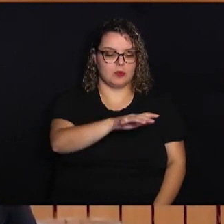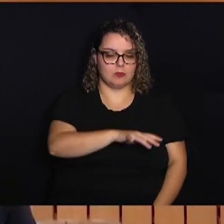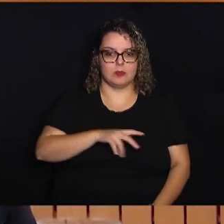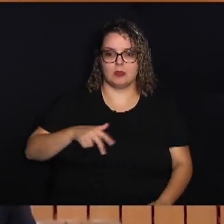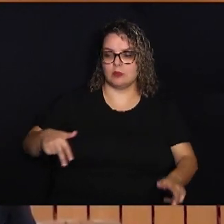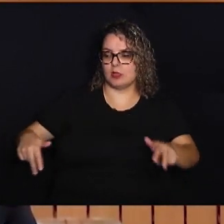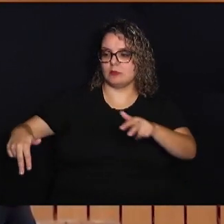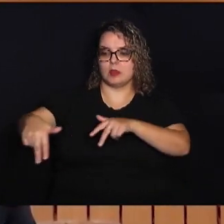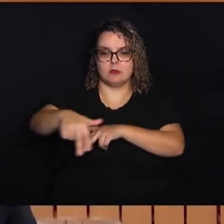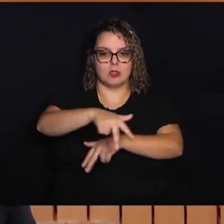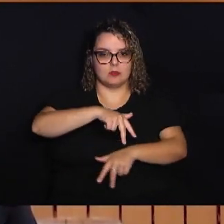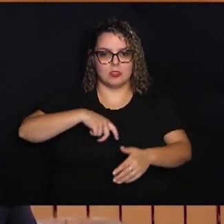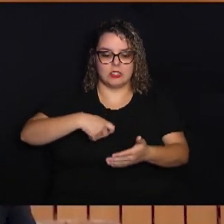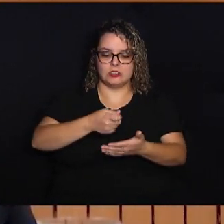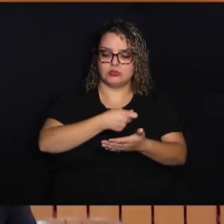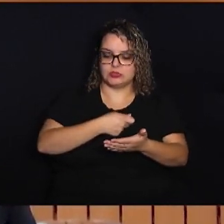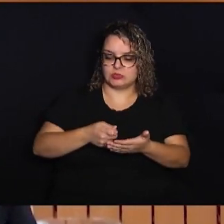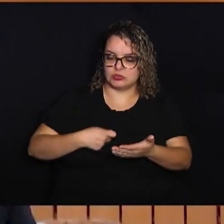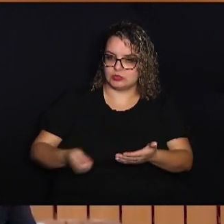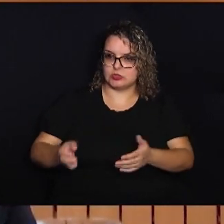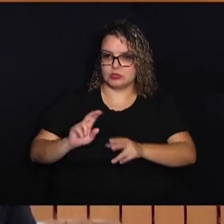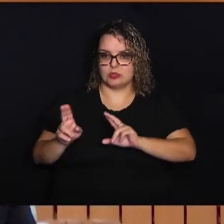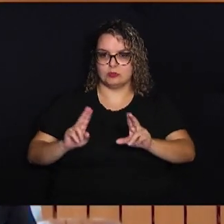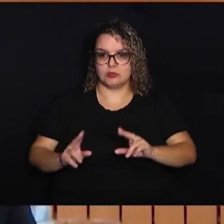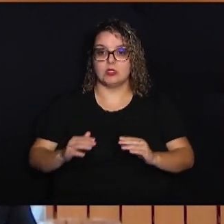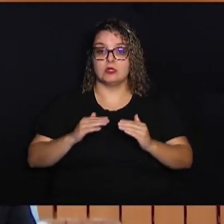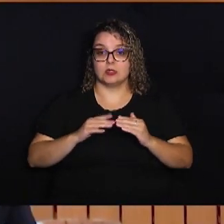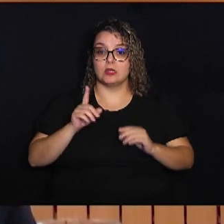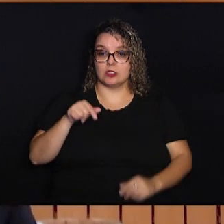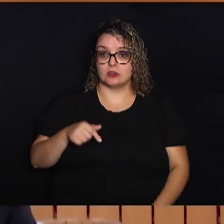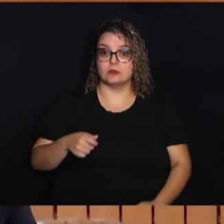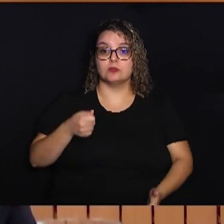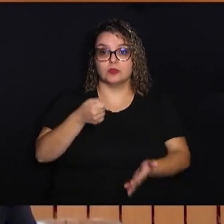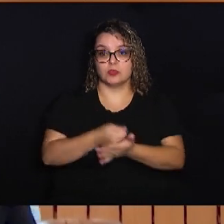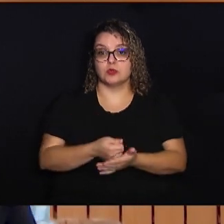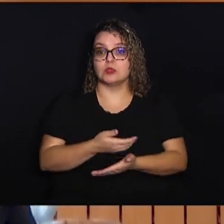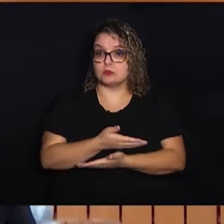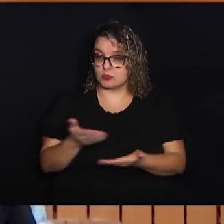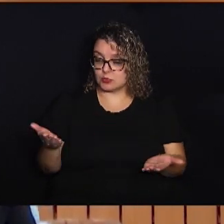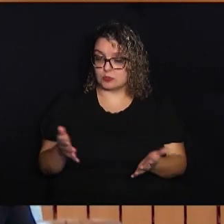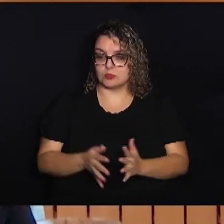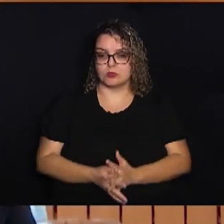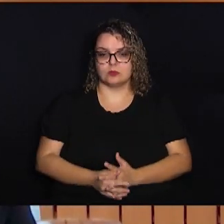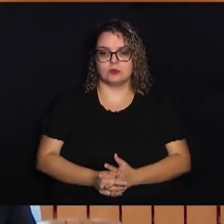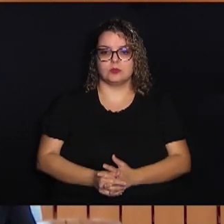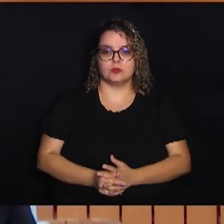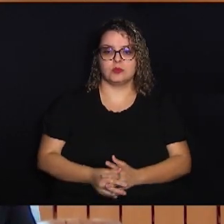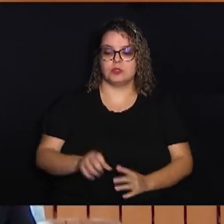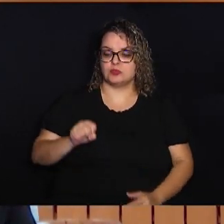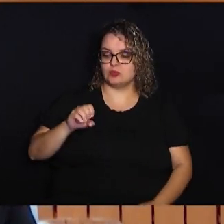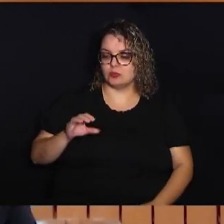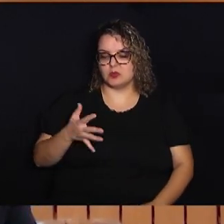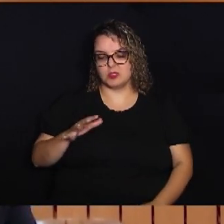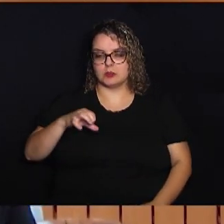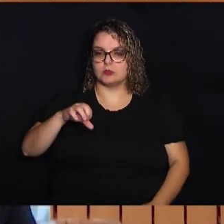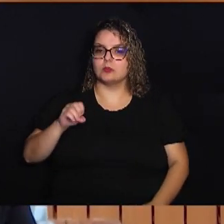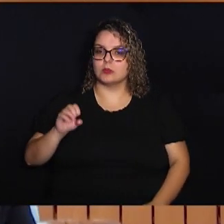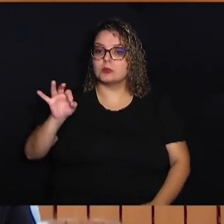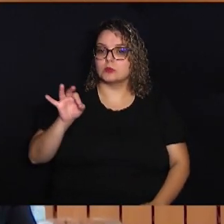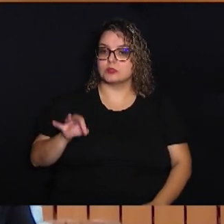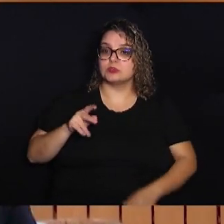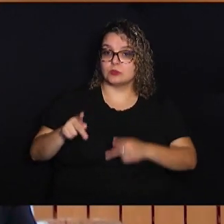né? Então é muito bom, consegue ajudar bastante na nossa educação e para a vida inteira, né? Que eu vou levar para a vida inteira. A aula da Jéssica,